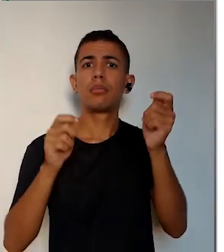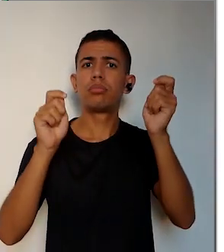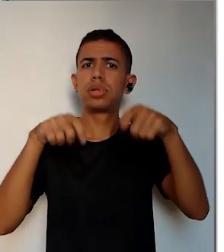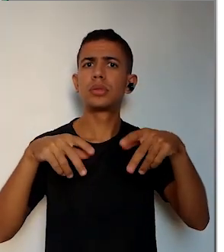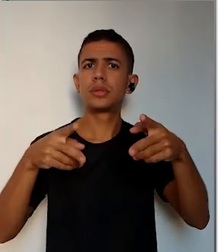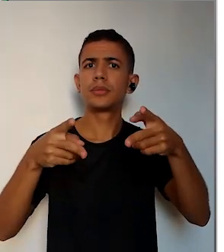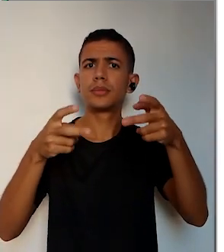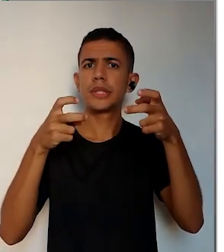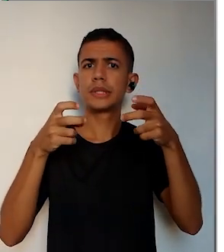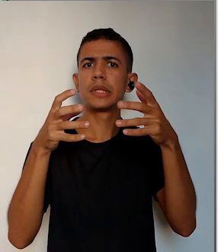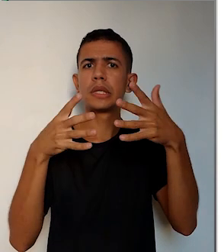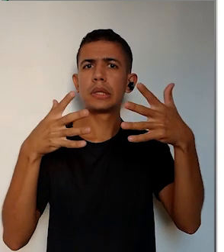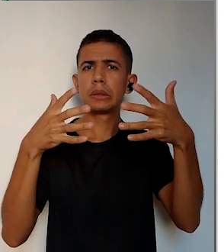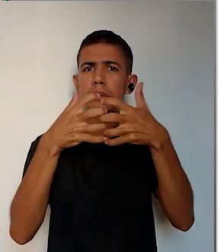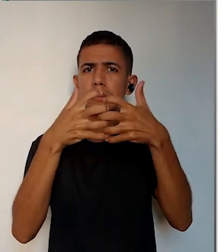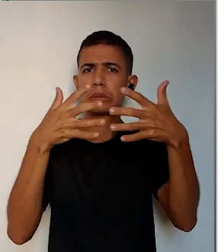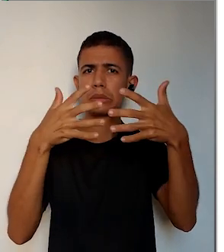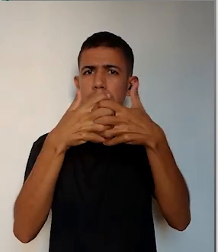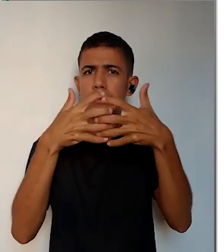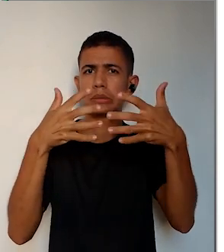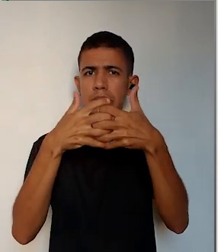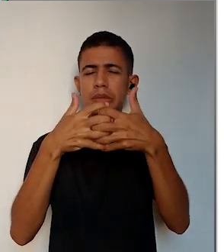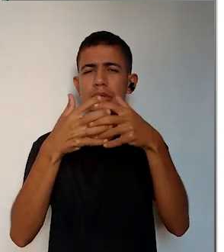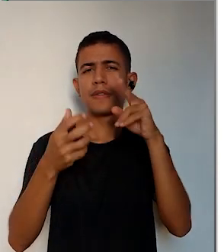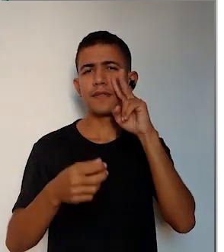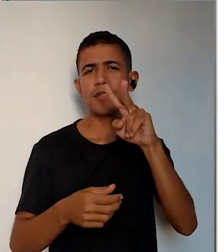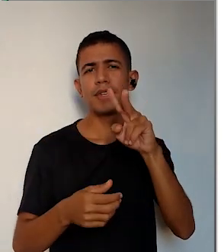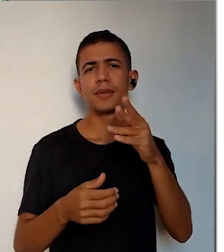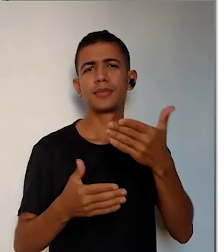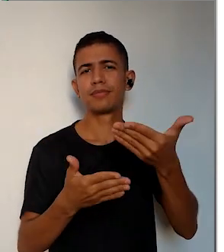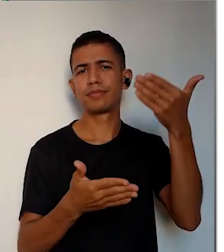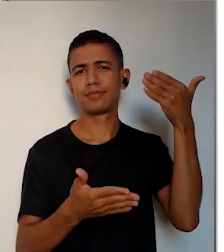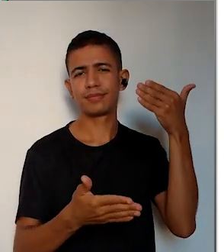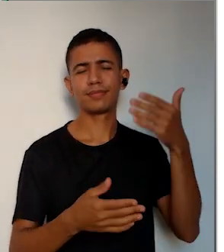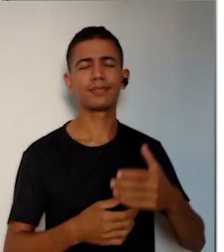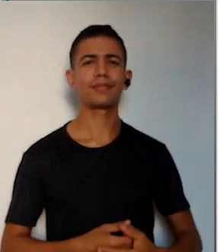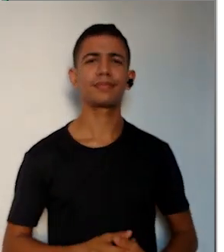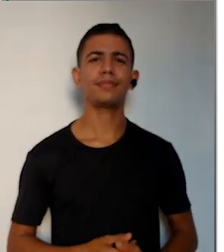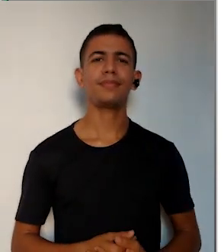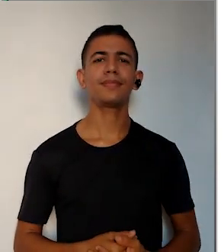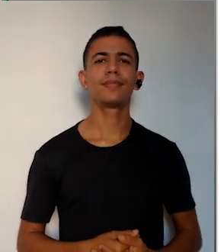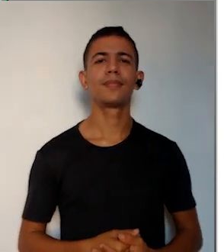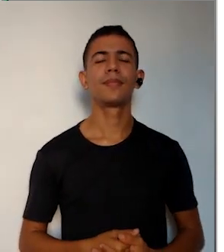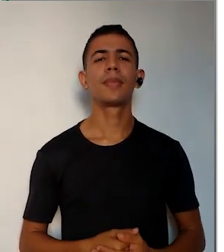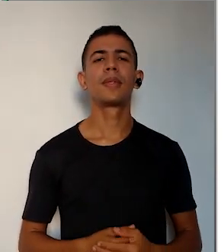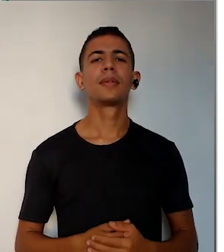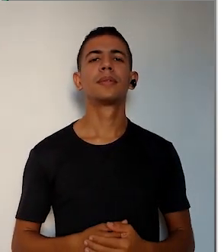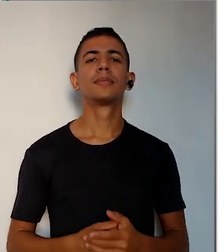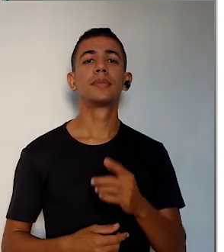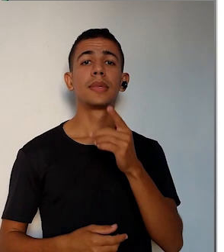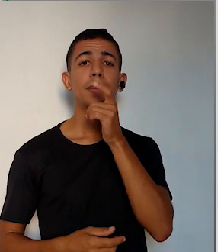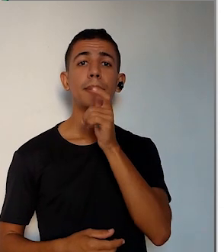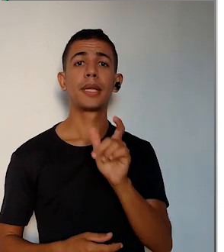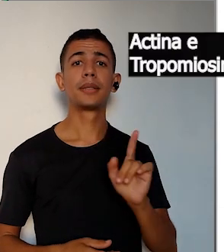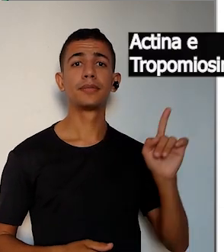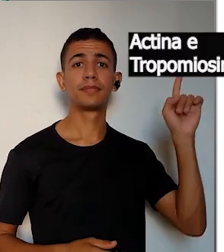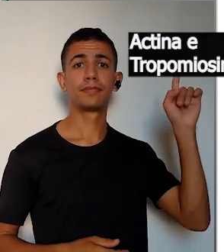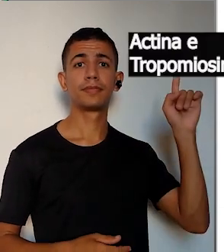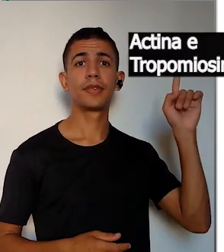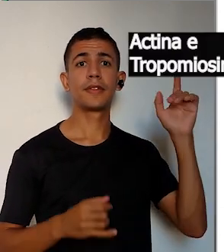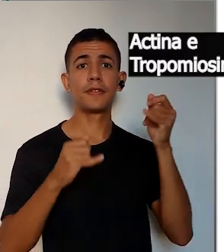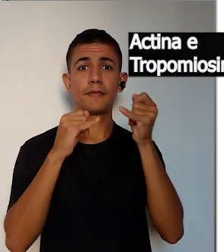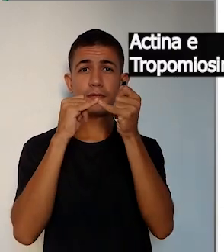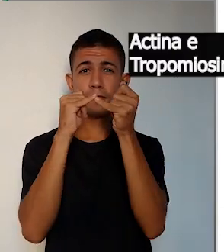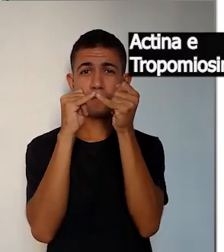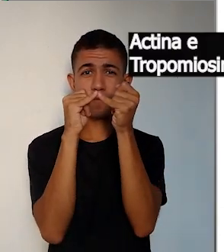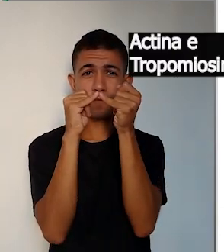que o difere dos músculos estriados, que vimos anteriormente. Os